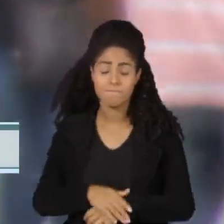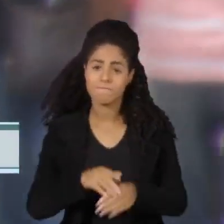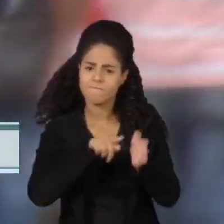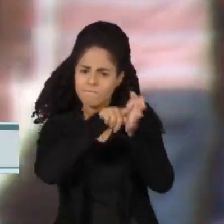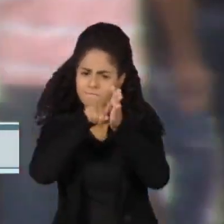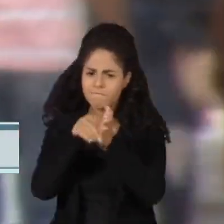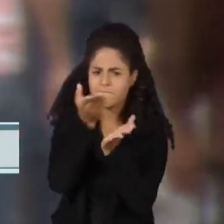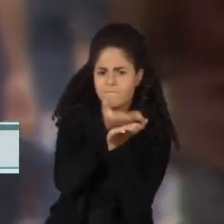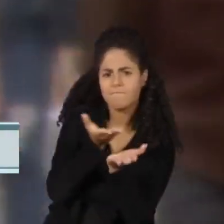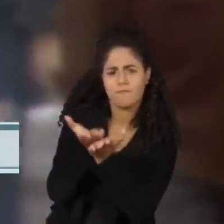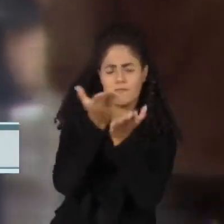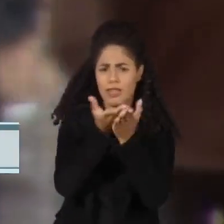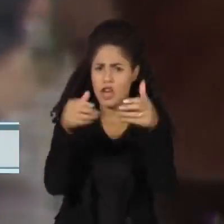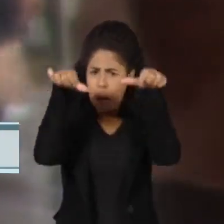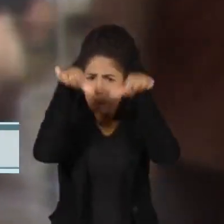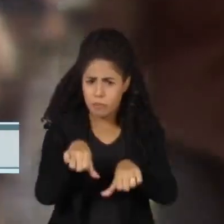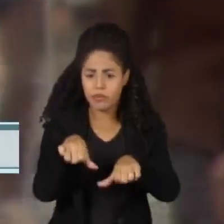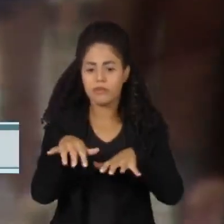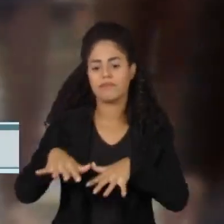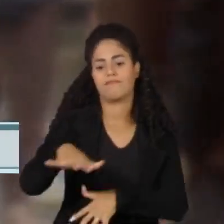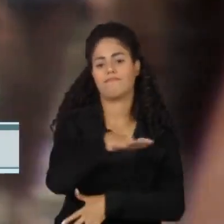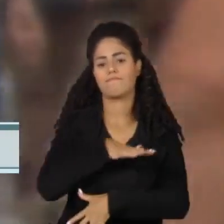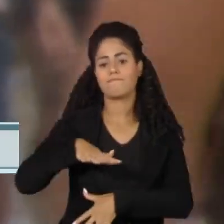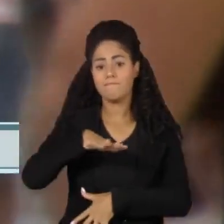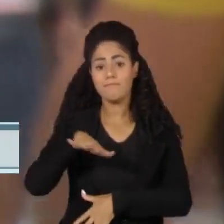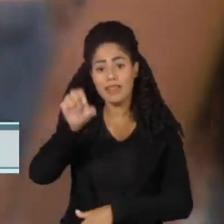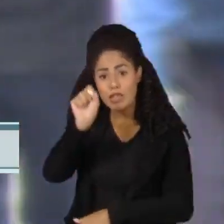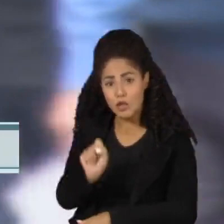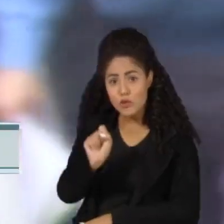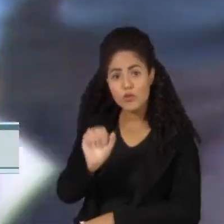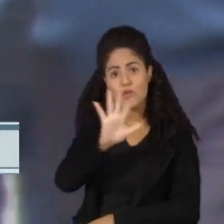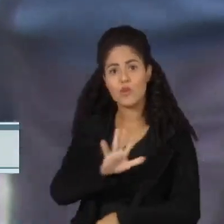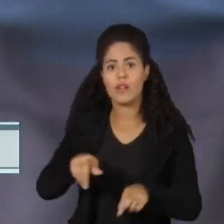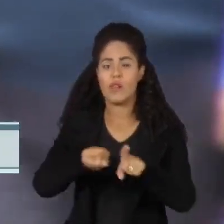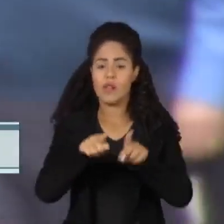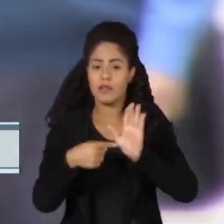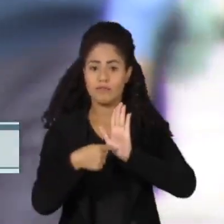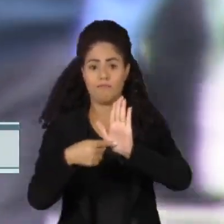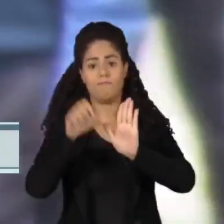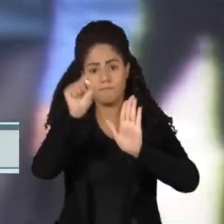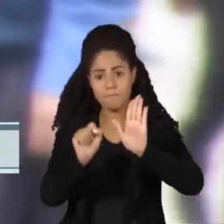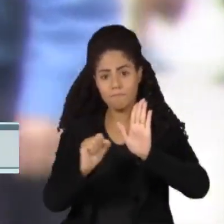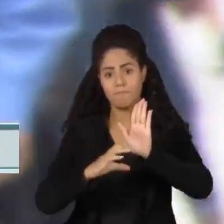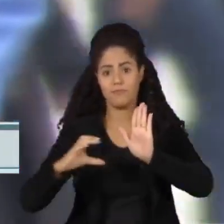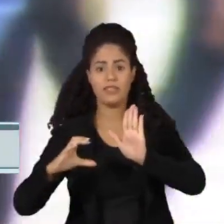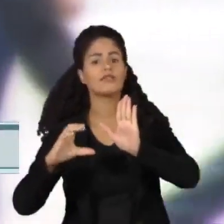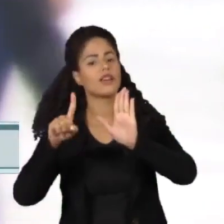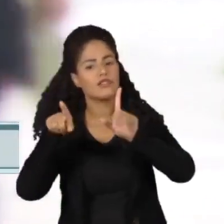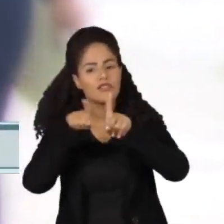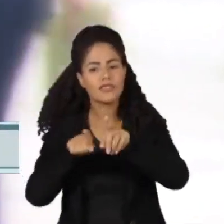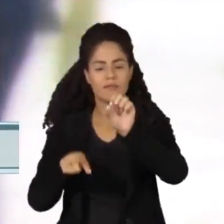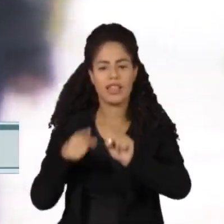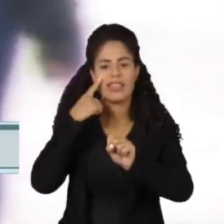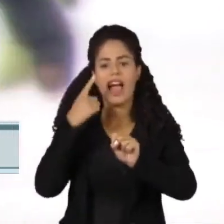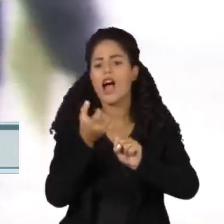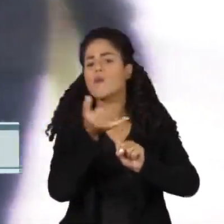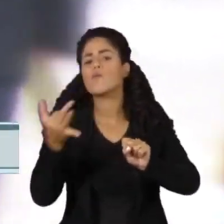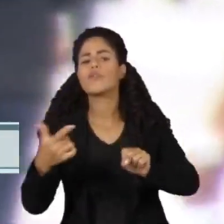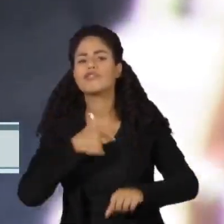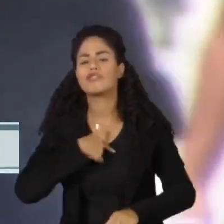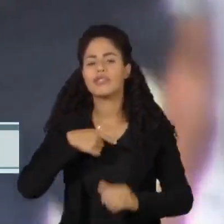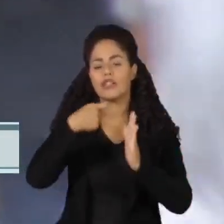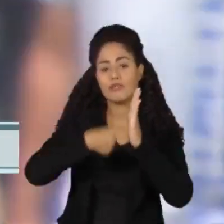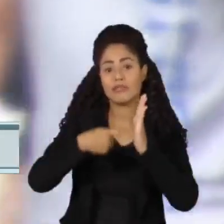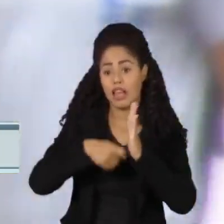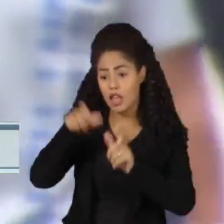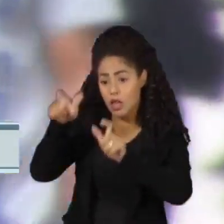que esse cenário é pior nas regiões mais ao sul do país. No centro-oeste, sudeste e sul, a taxa de desemprego para